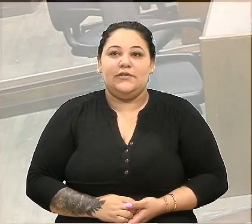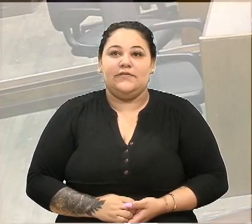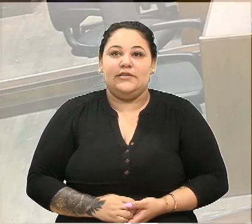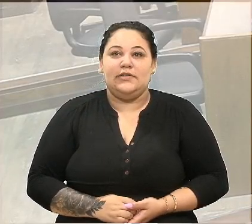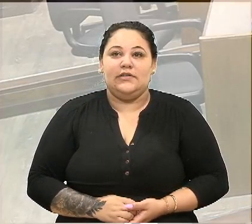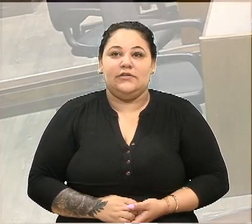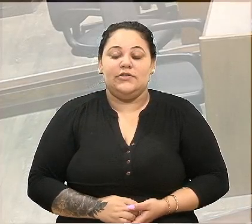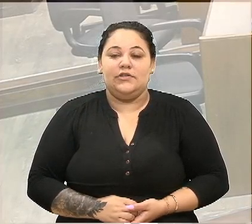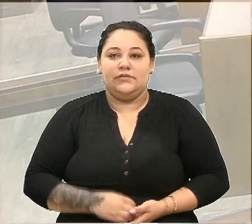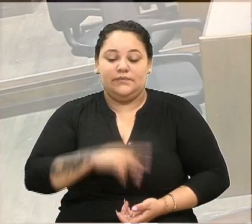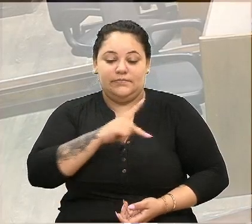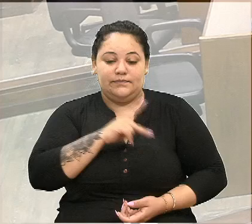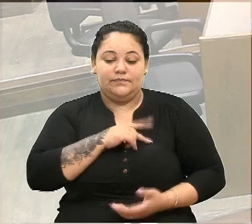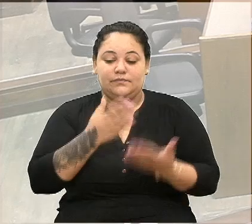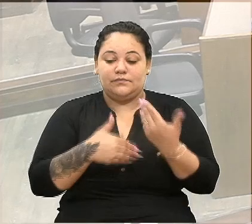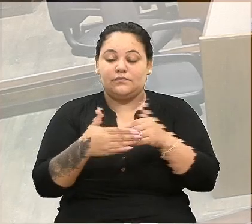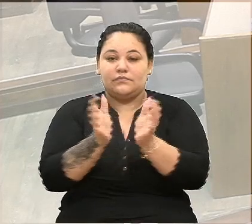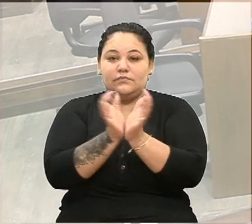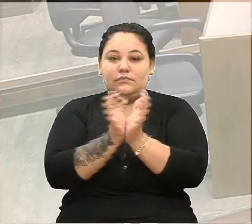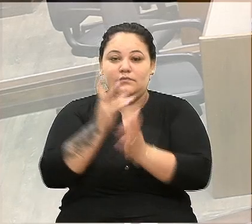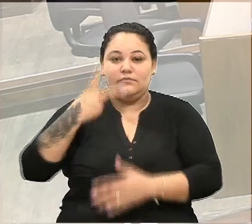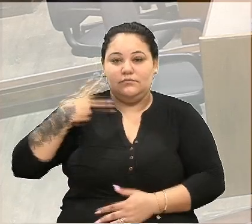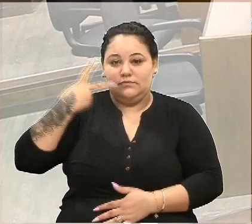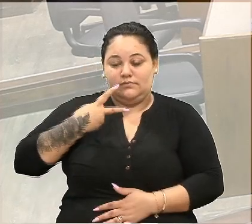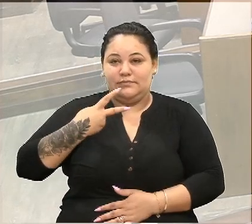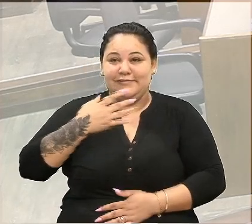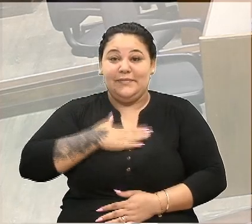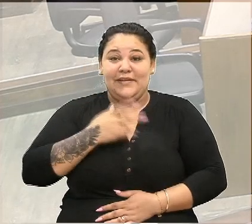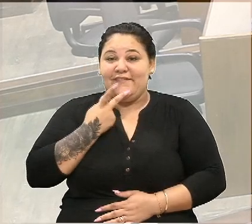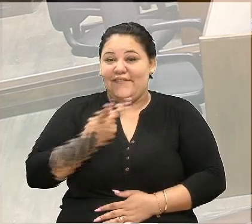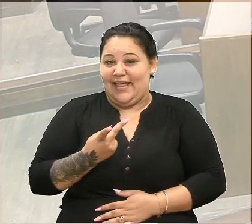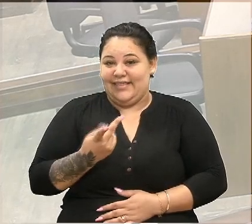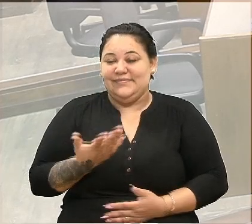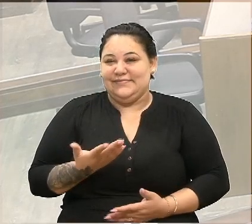Senhora presidente, caros colegas vereadores, a minha fala vai ser